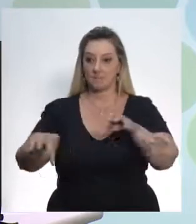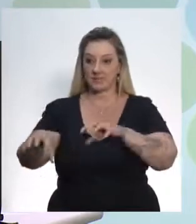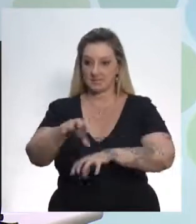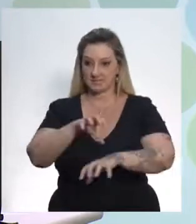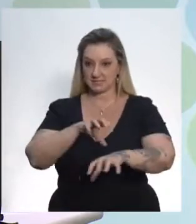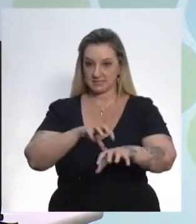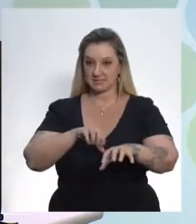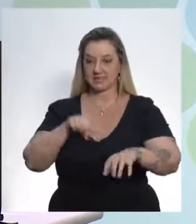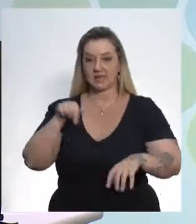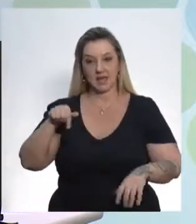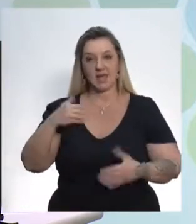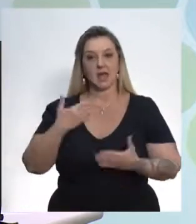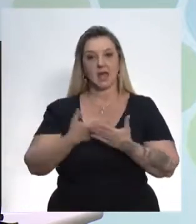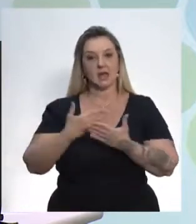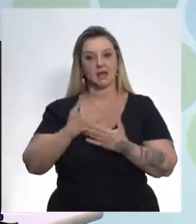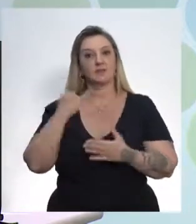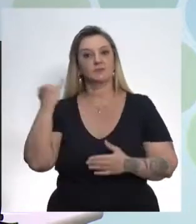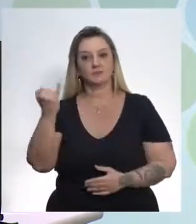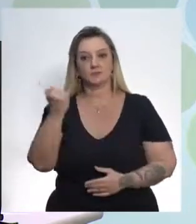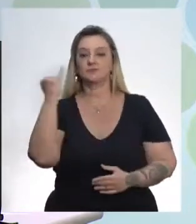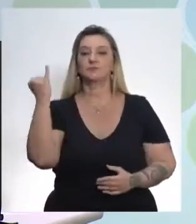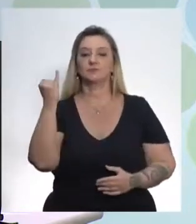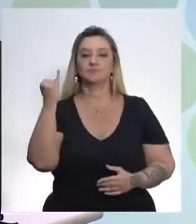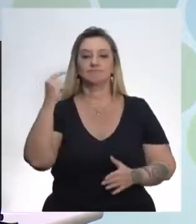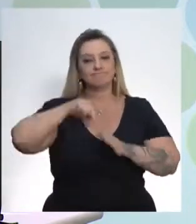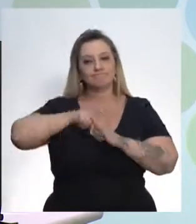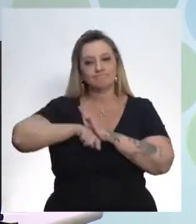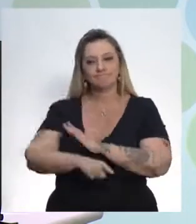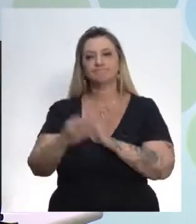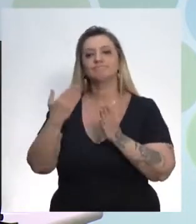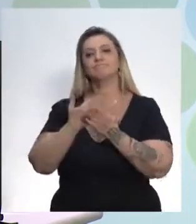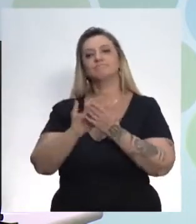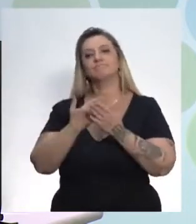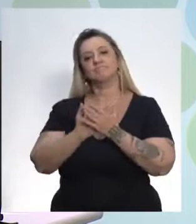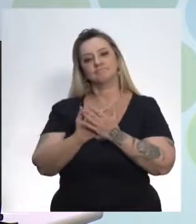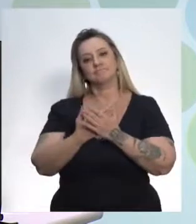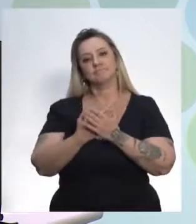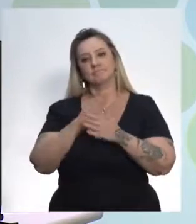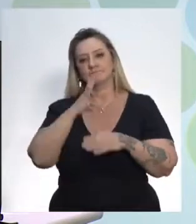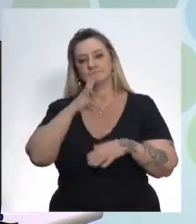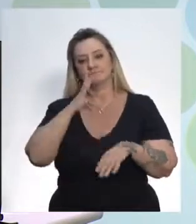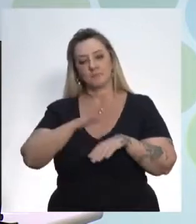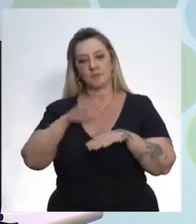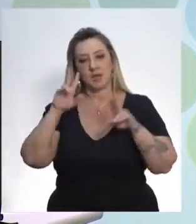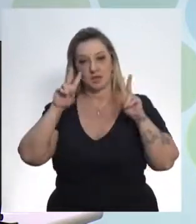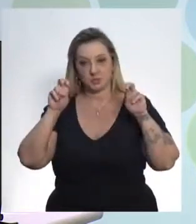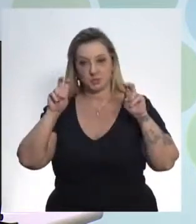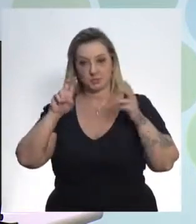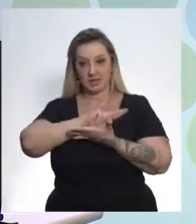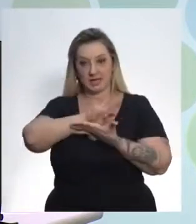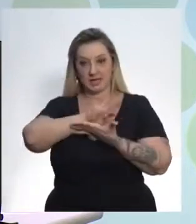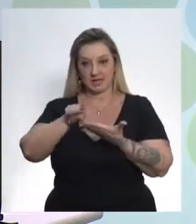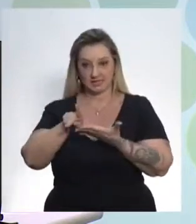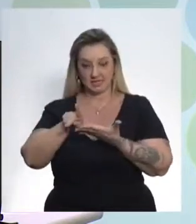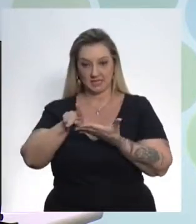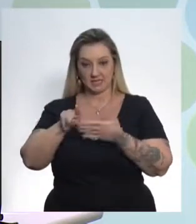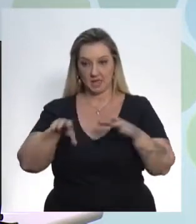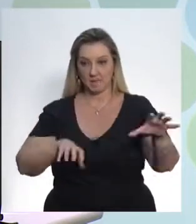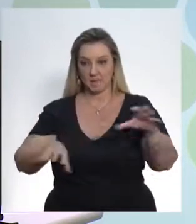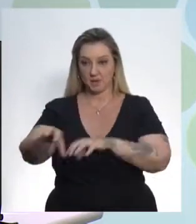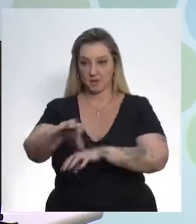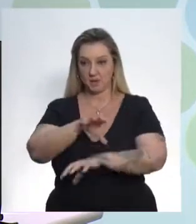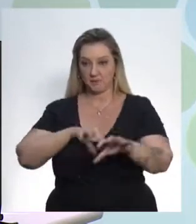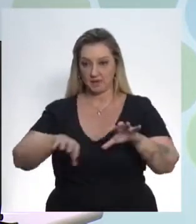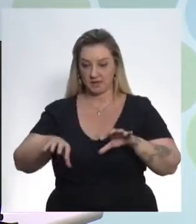essa aula é importante, antes da gente se aprofundar um pouquinho, conhecer mais sobre as características dos biomas